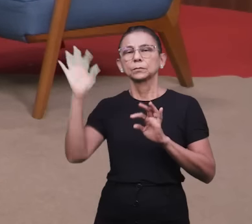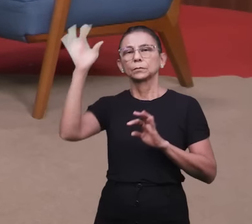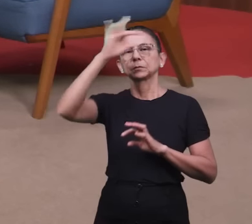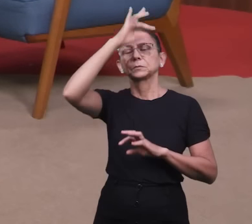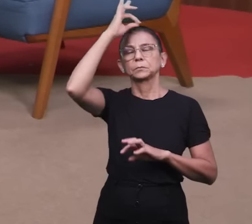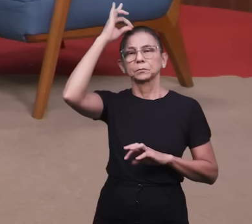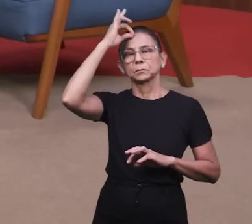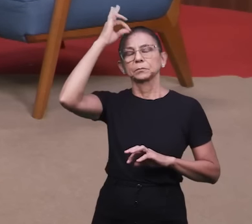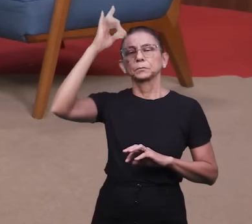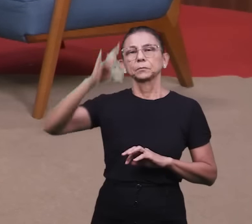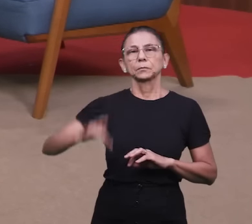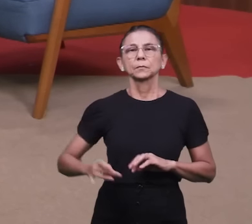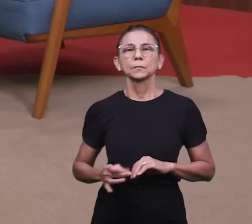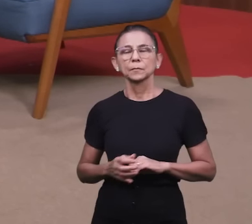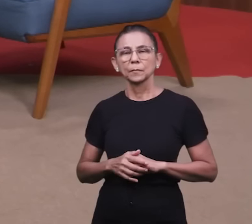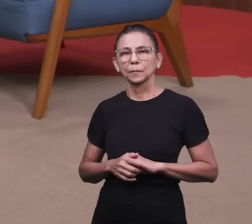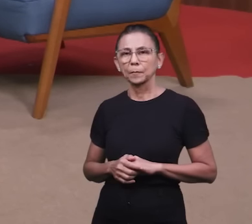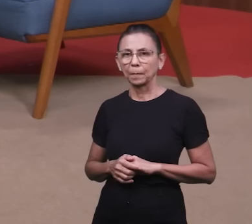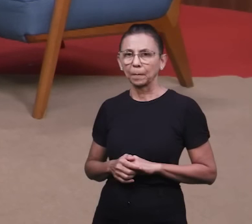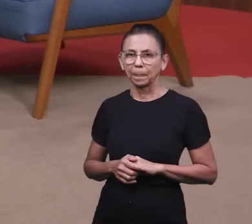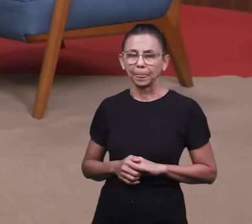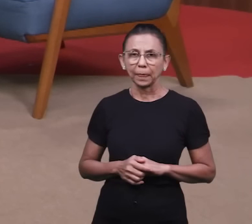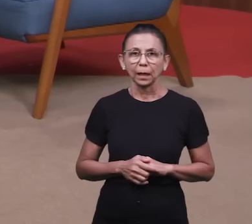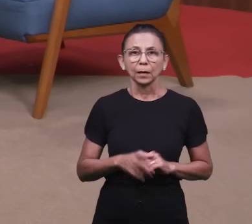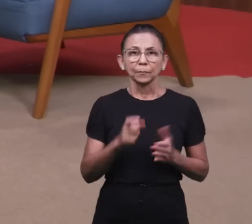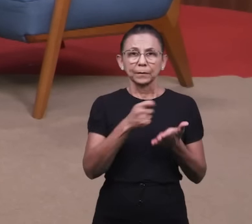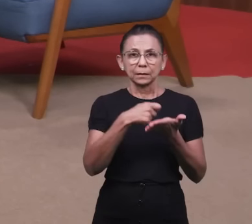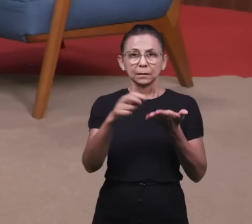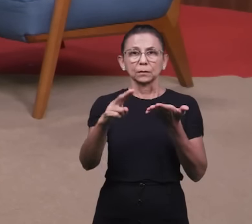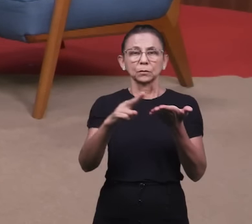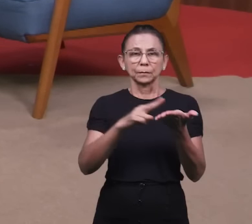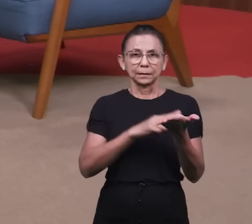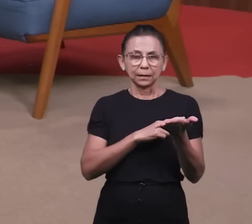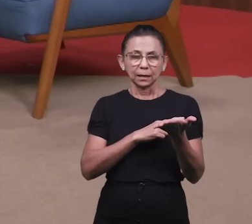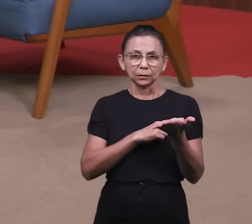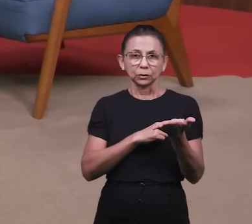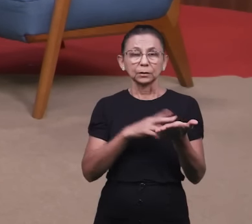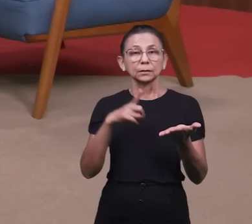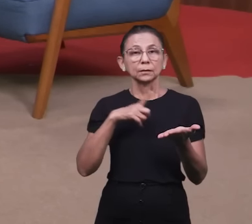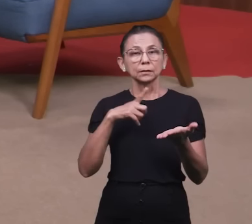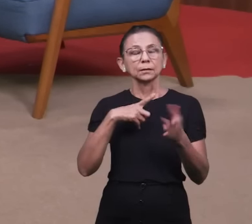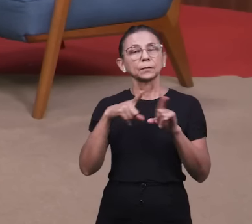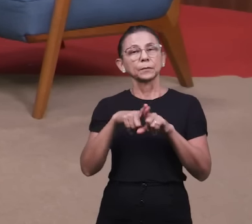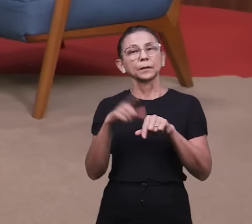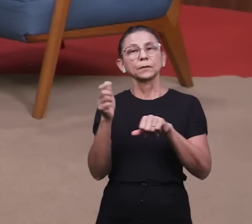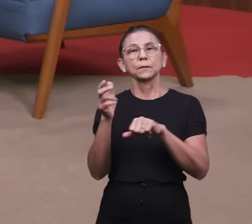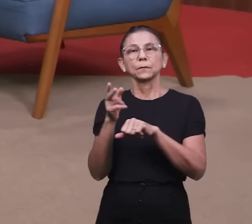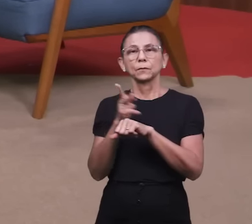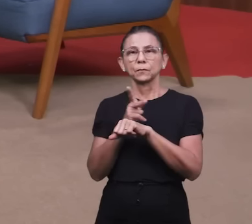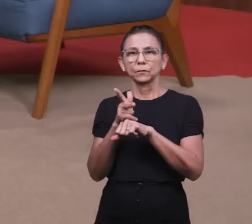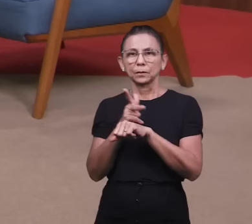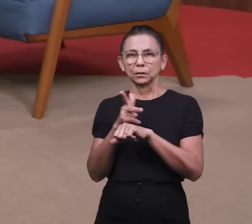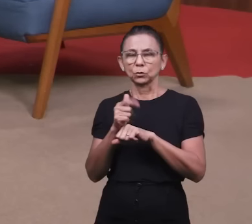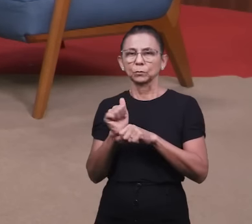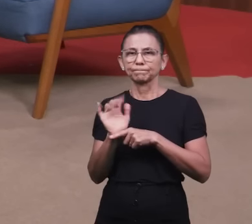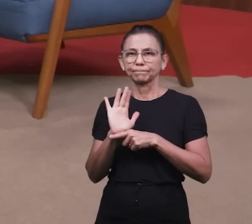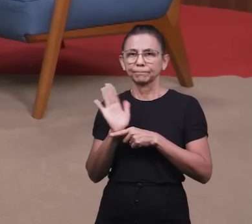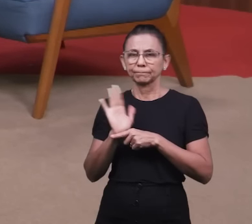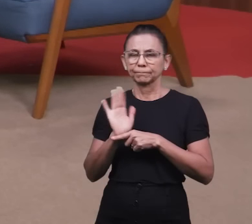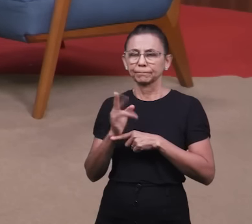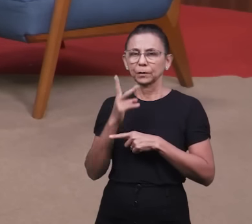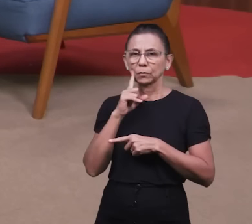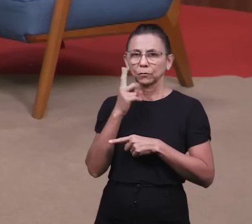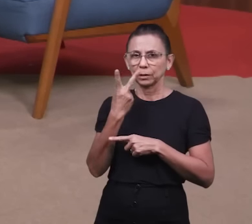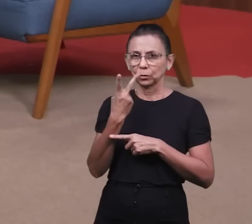mas olha só além das mensagens mandadas por escrito Nós também temos vídeos como eu falei você pode mandar o vídeo vamos